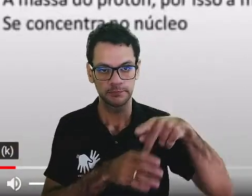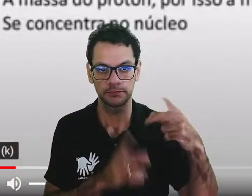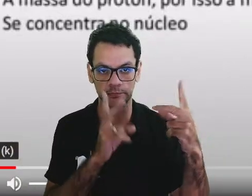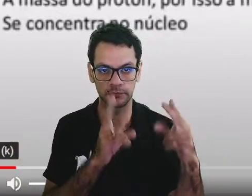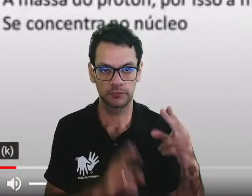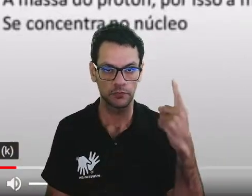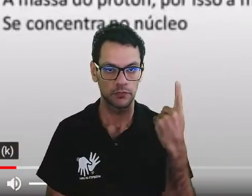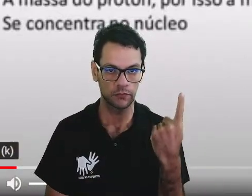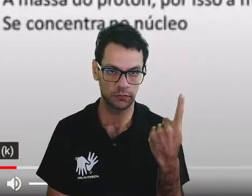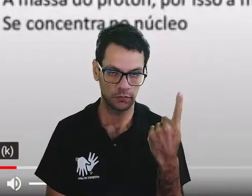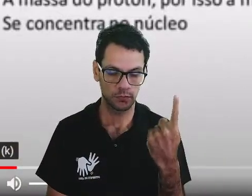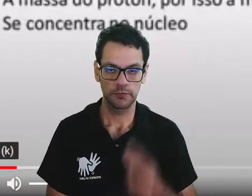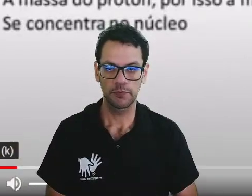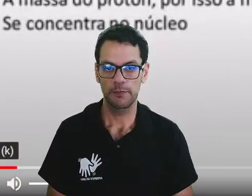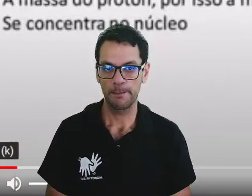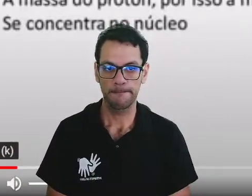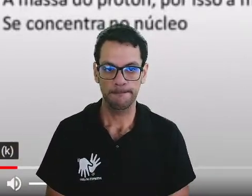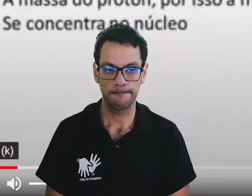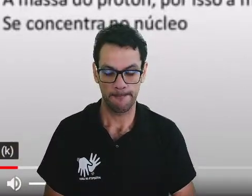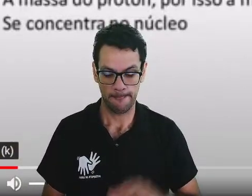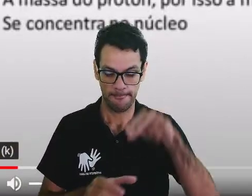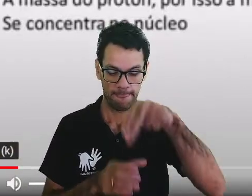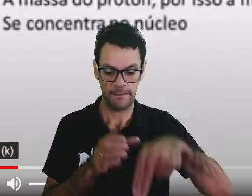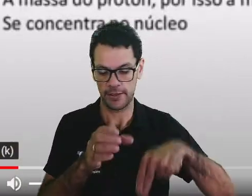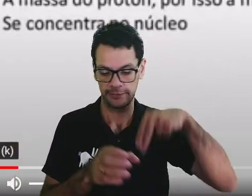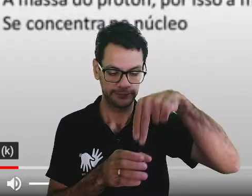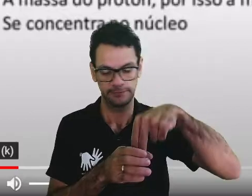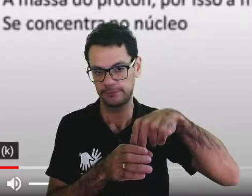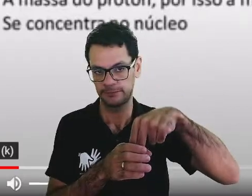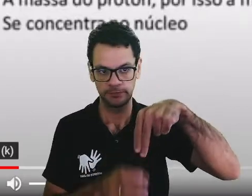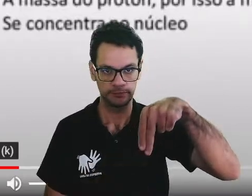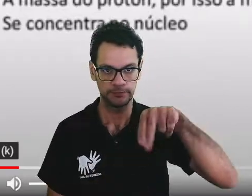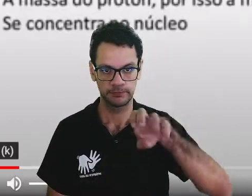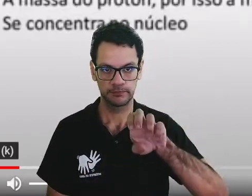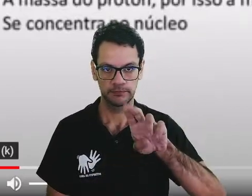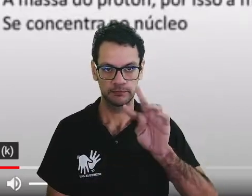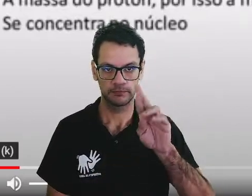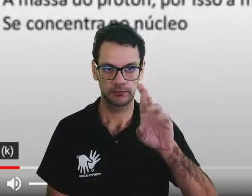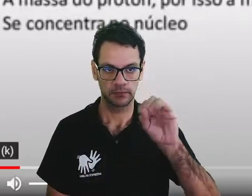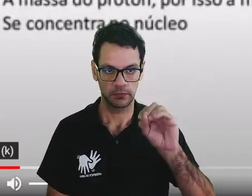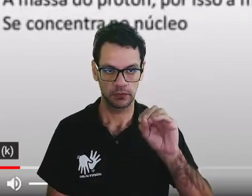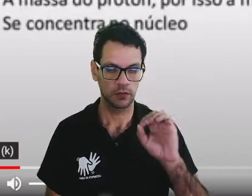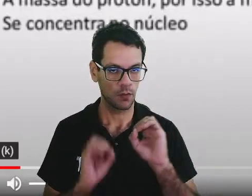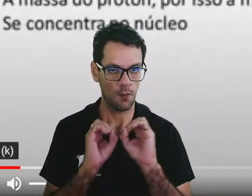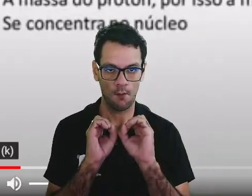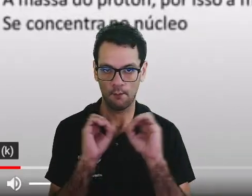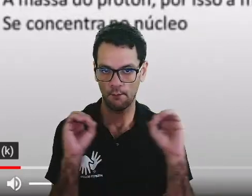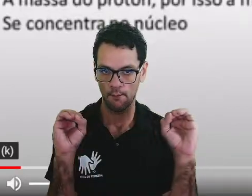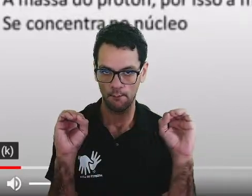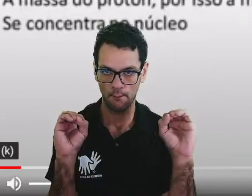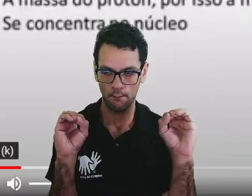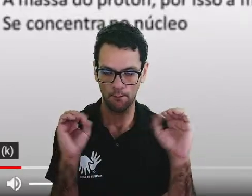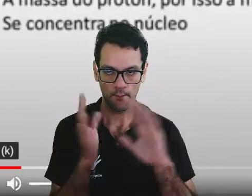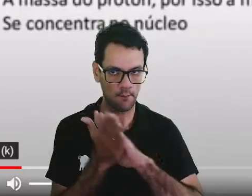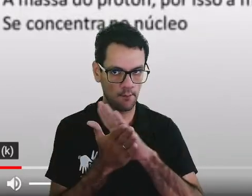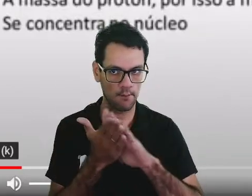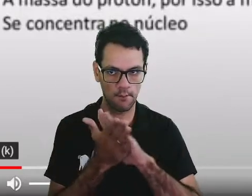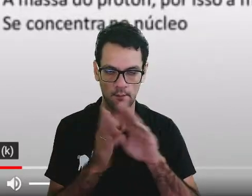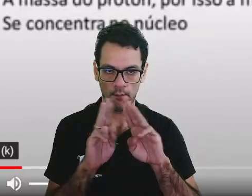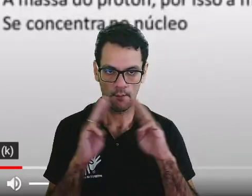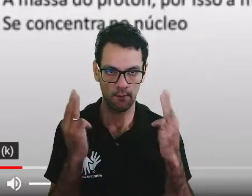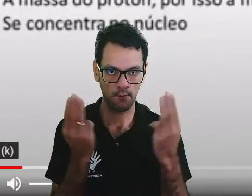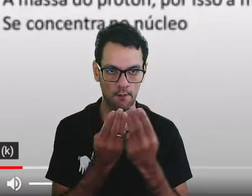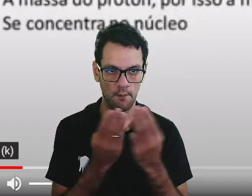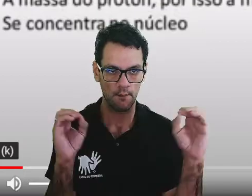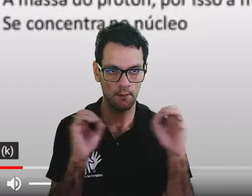1. E o nêutron, o nome dele já diz, ele é neutro, então ele não tem carga, né? A carga dele é nula